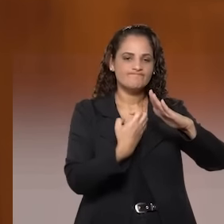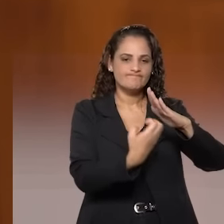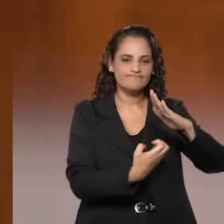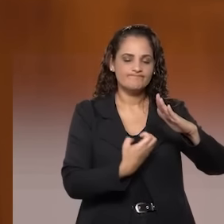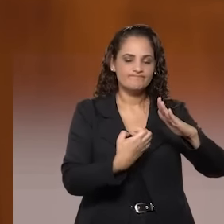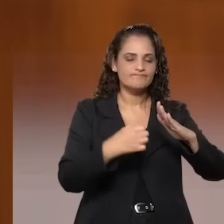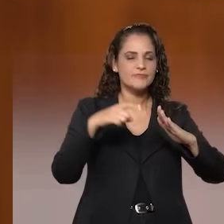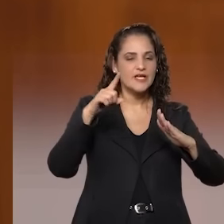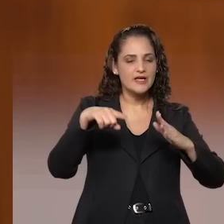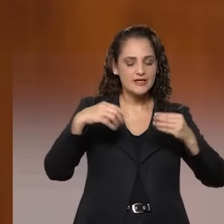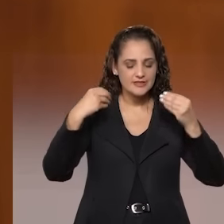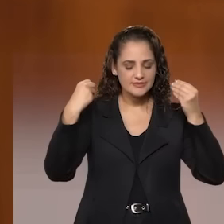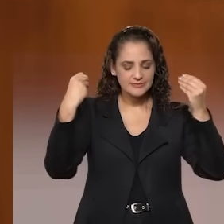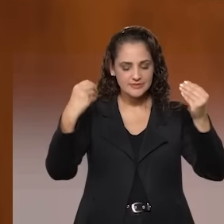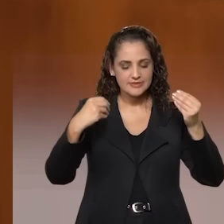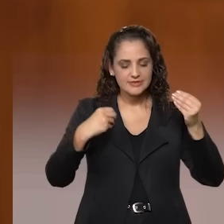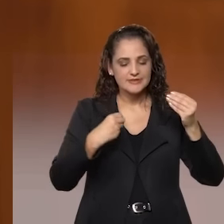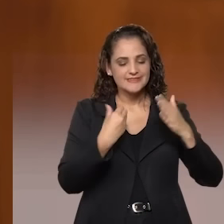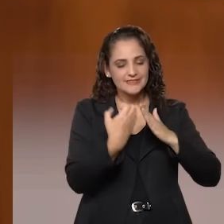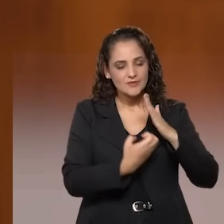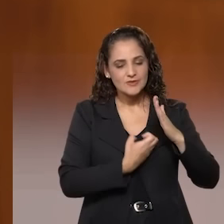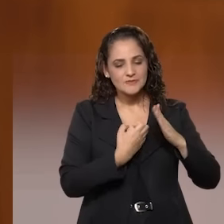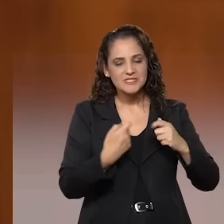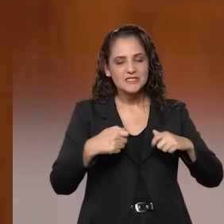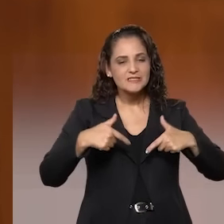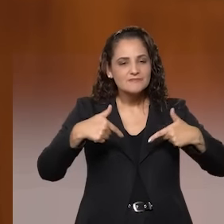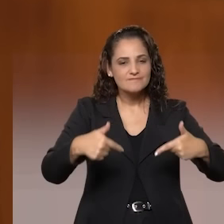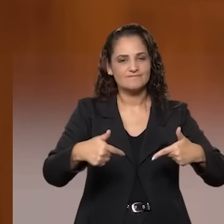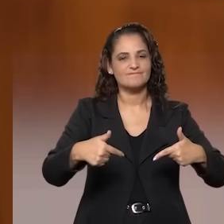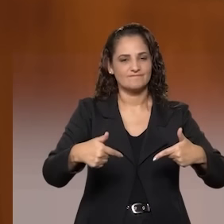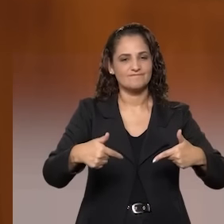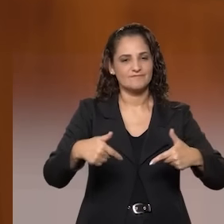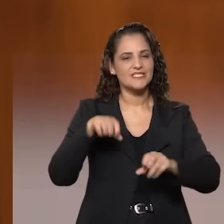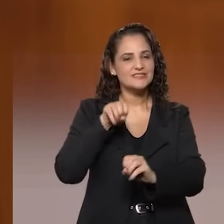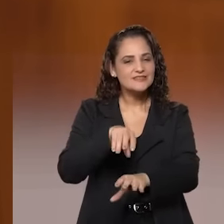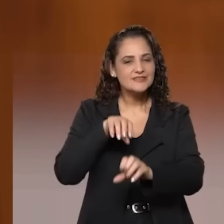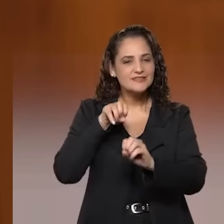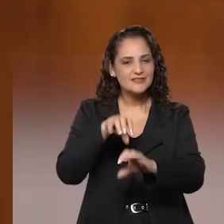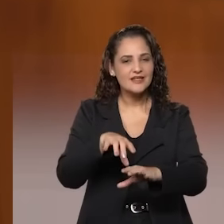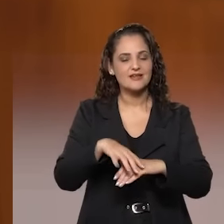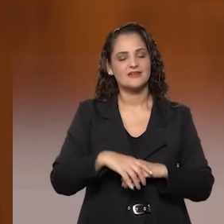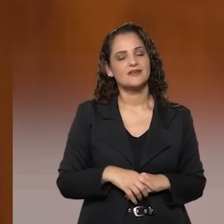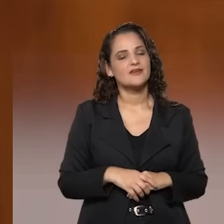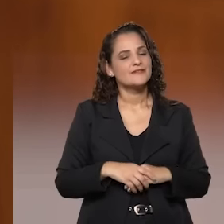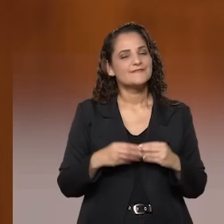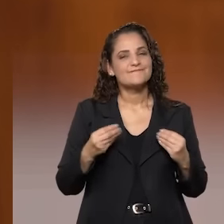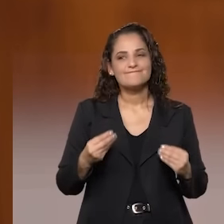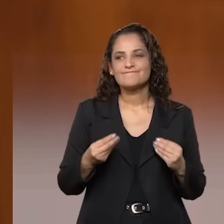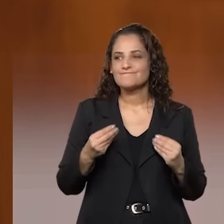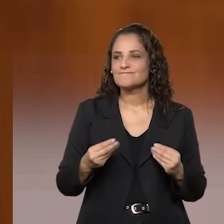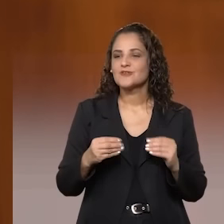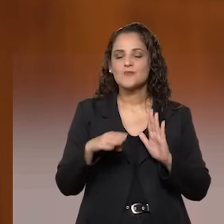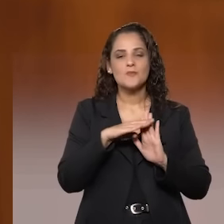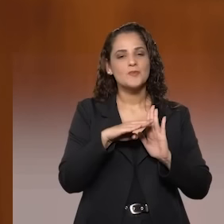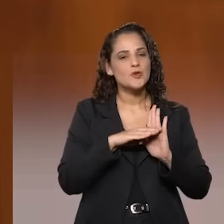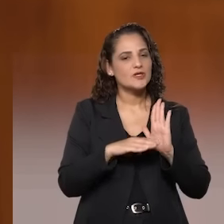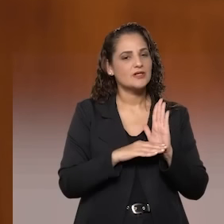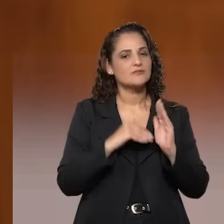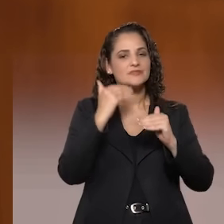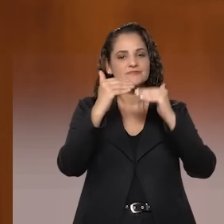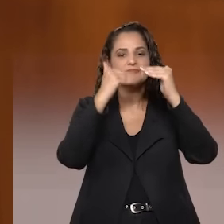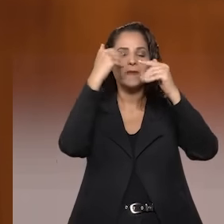ter assim como parte da do seu programa de desenvolvimento né e vocês nesse caso aqui estão de